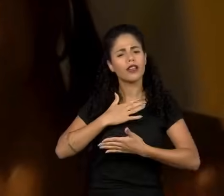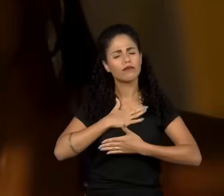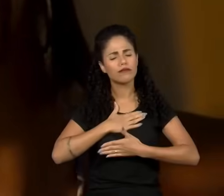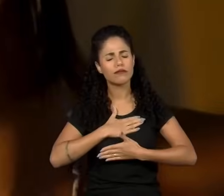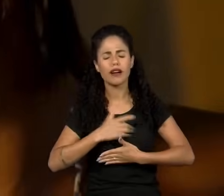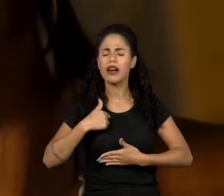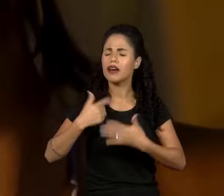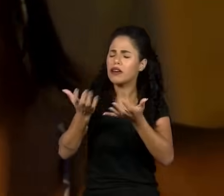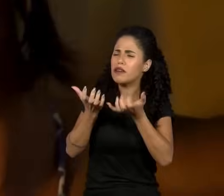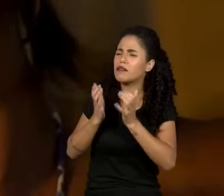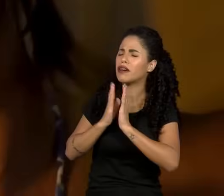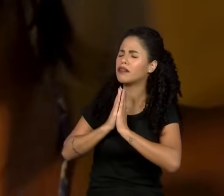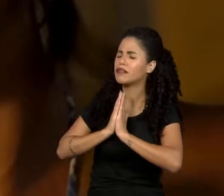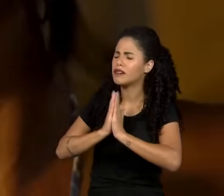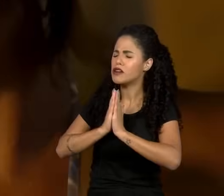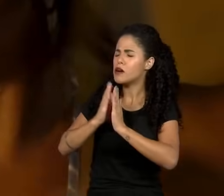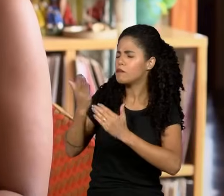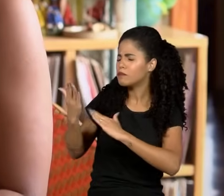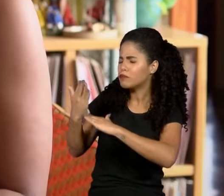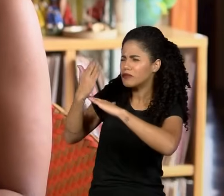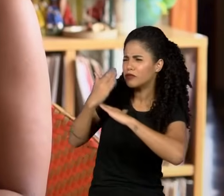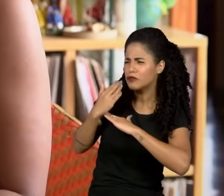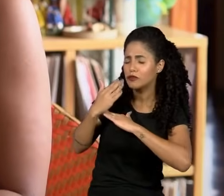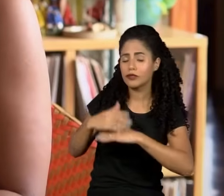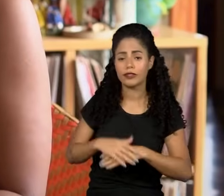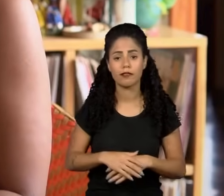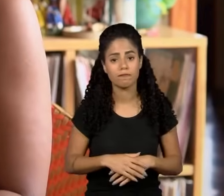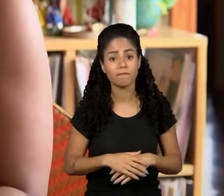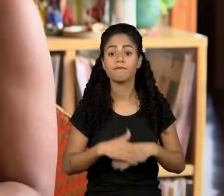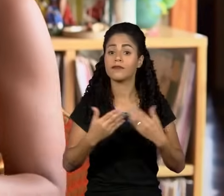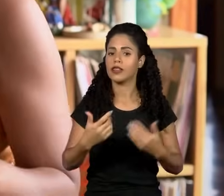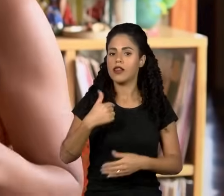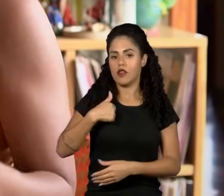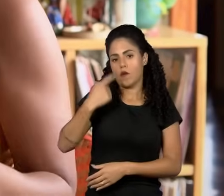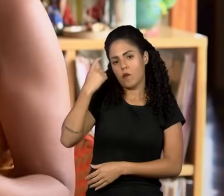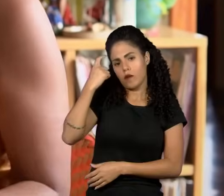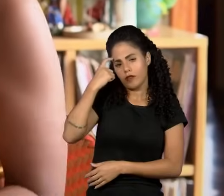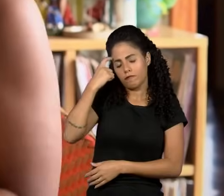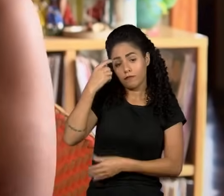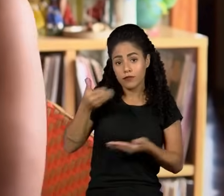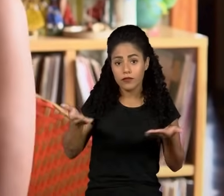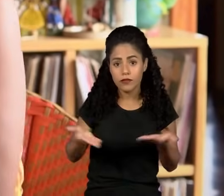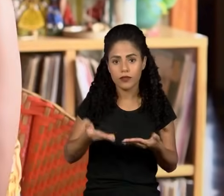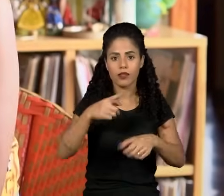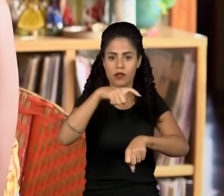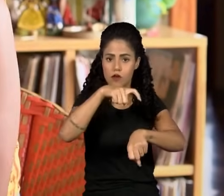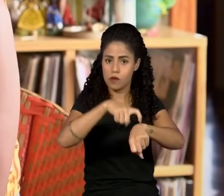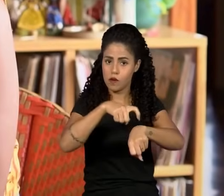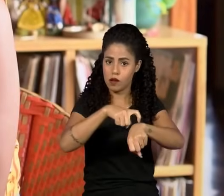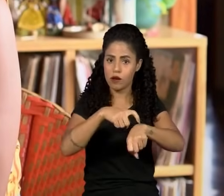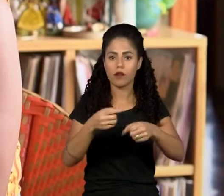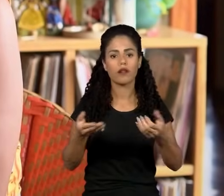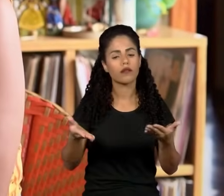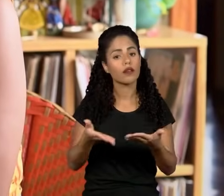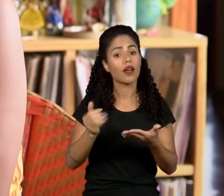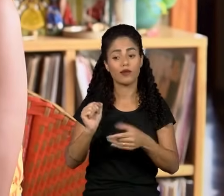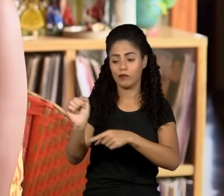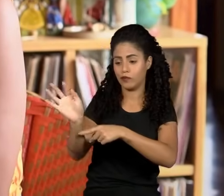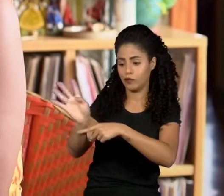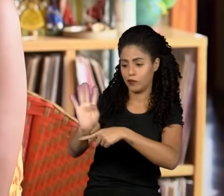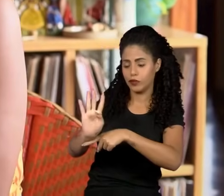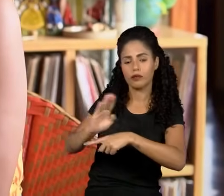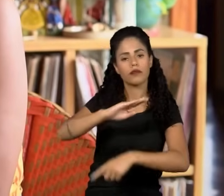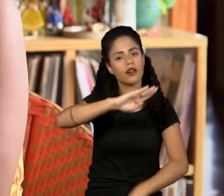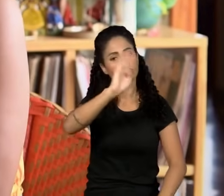atravessar a tempestade da vida aqui na Terra. Eu acho que esse momento que o cinema brasileiro